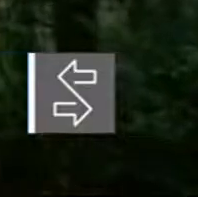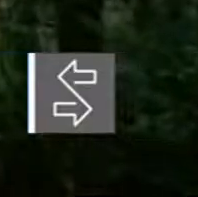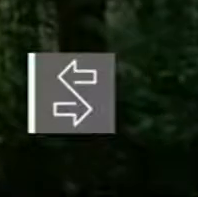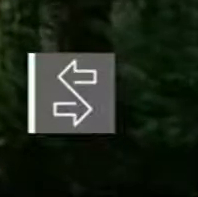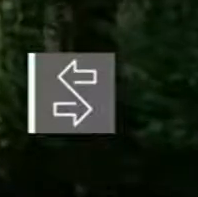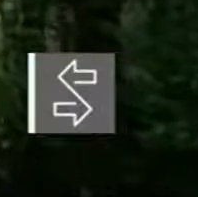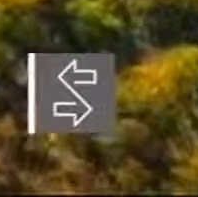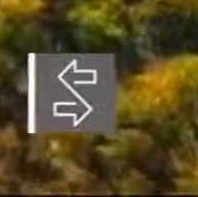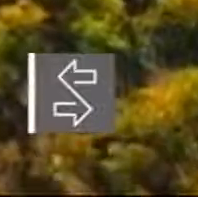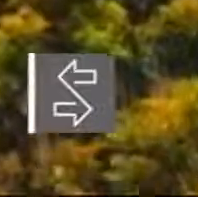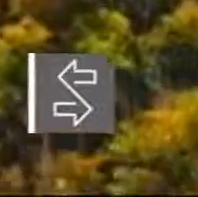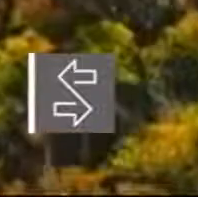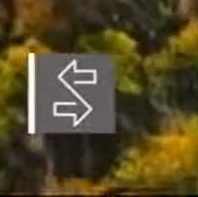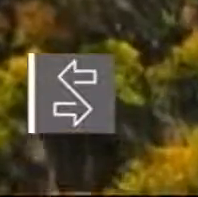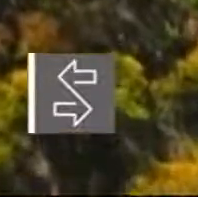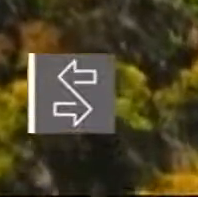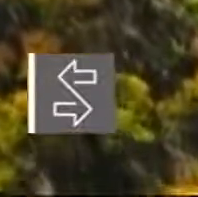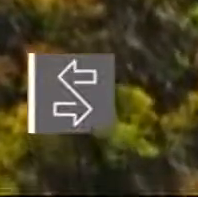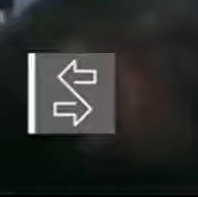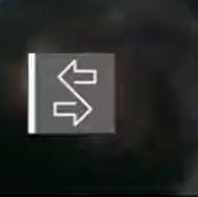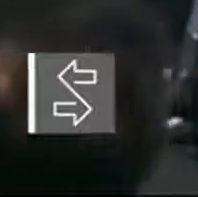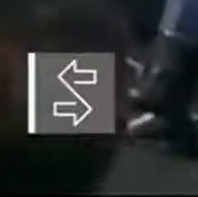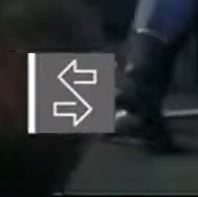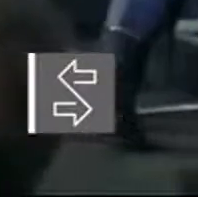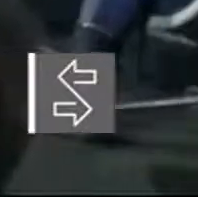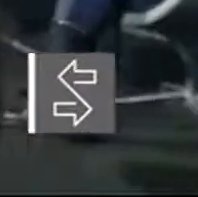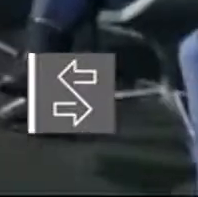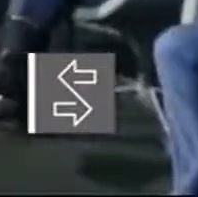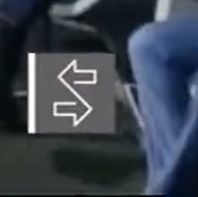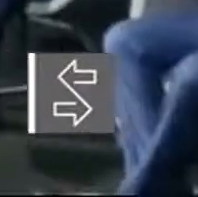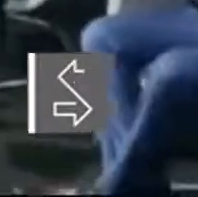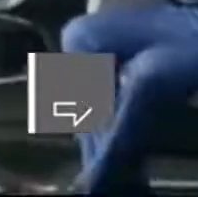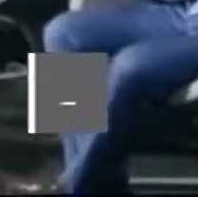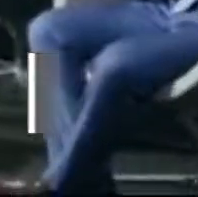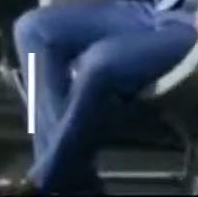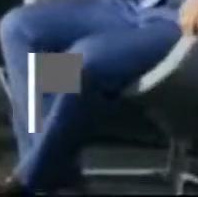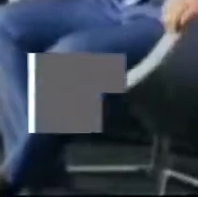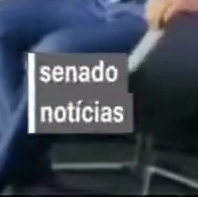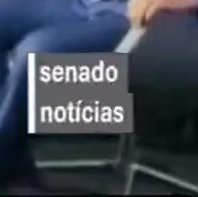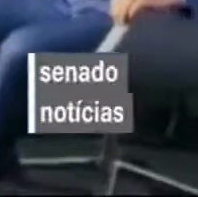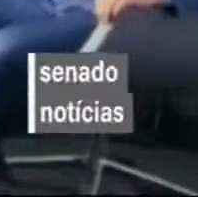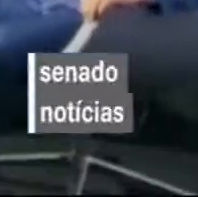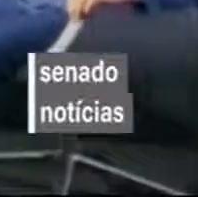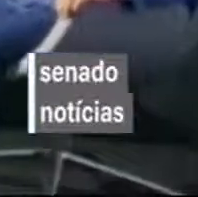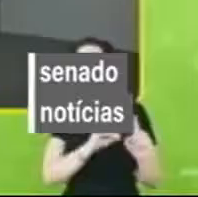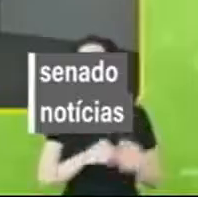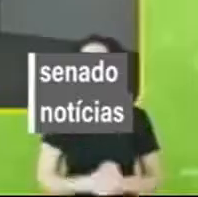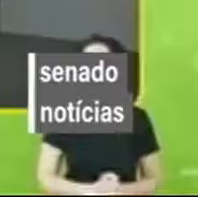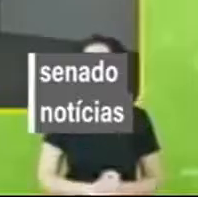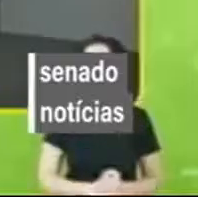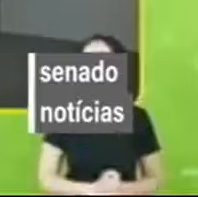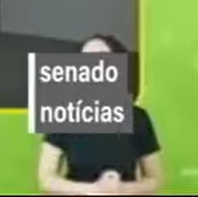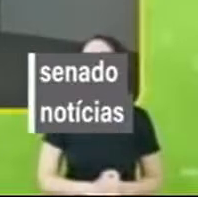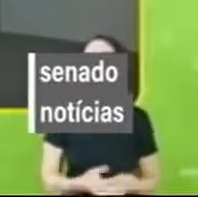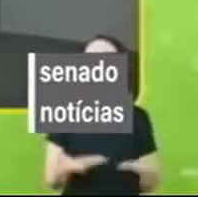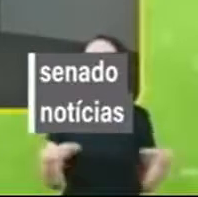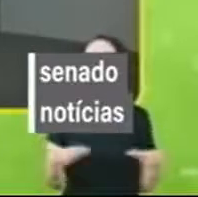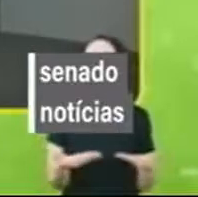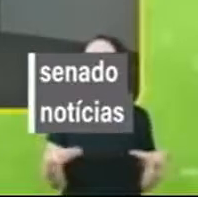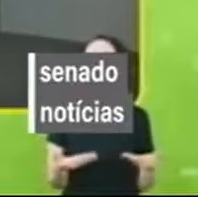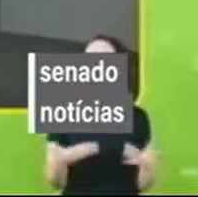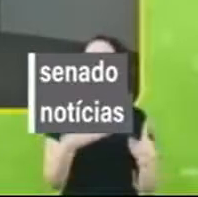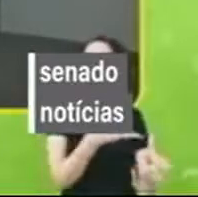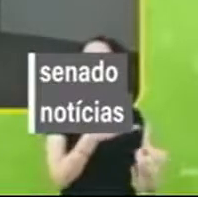200 países em Glasgow, na Escócia. O presidente do Senado participou de um painel sobre o Brasil. Disse que existe no país